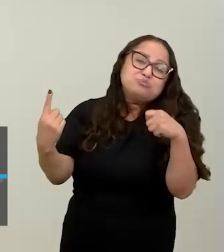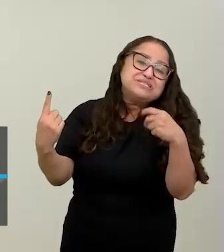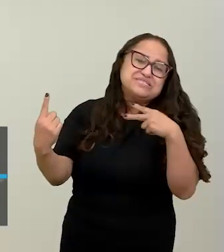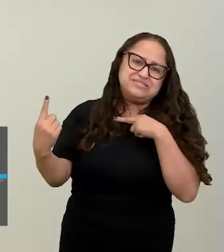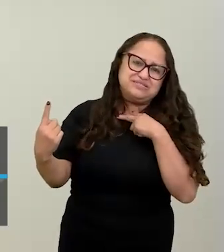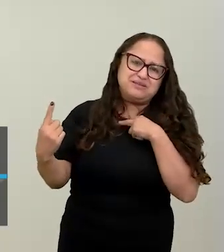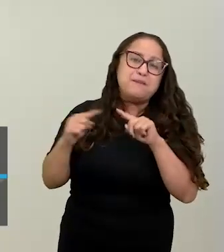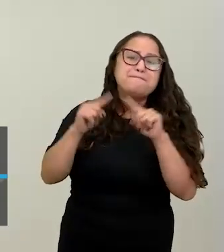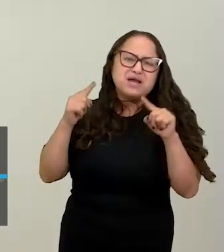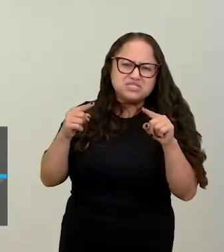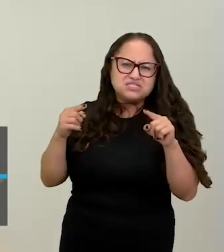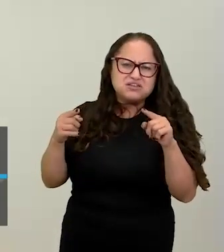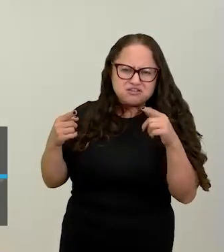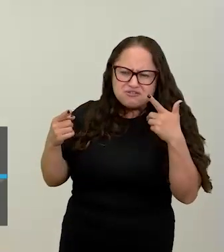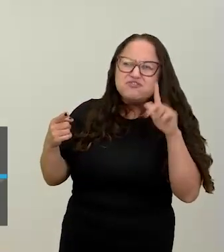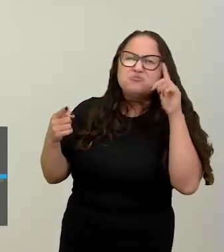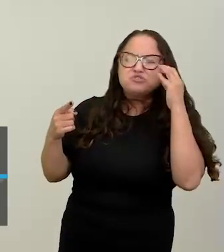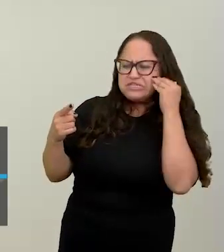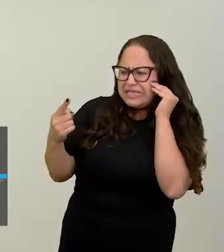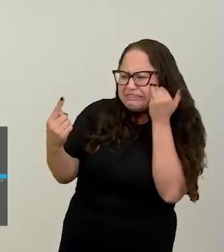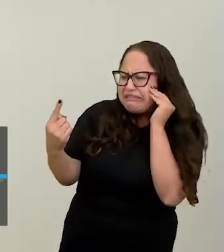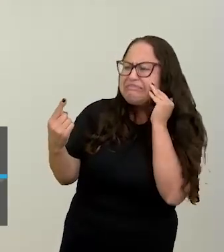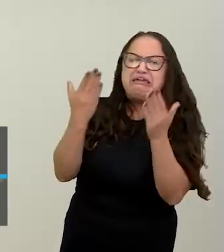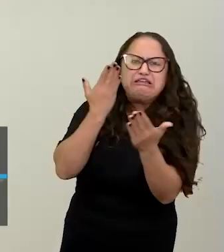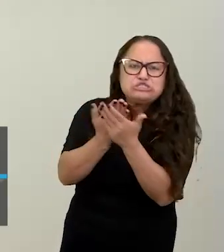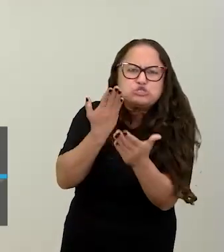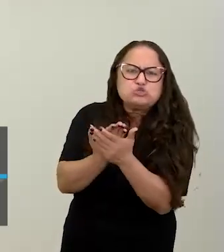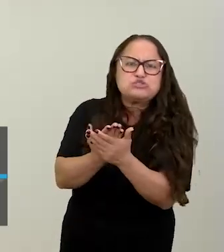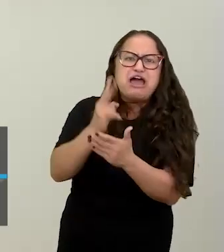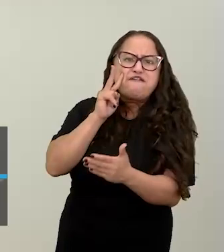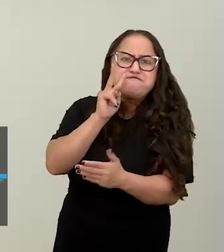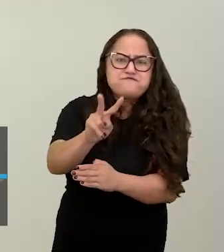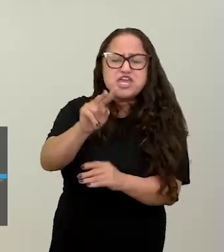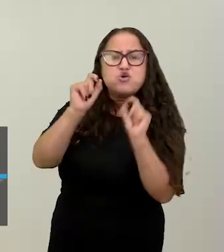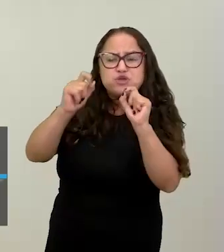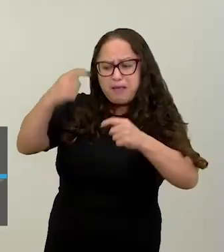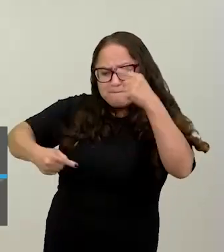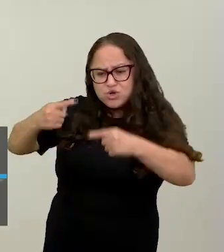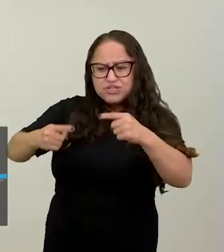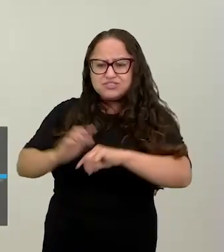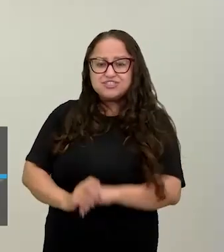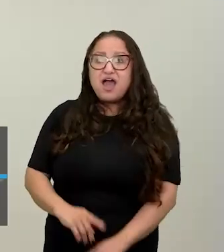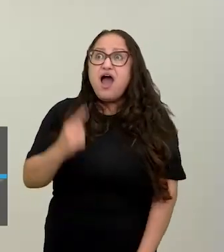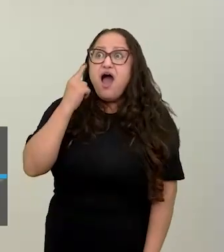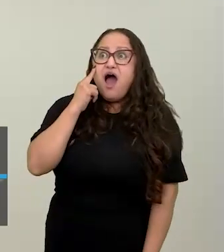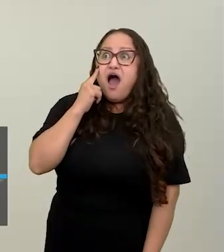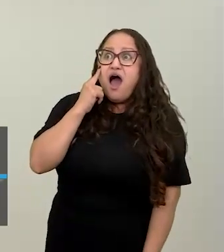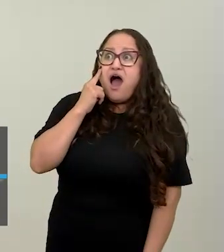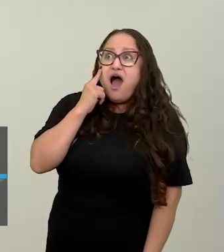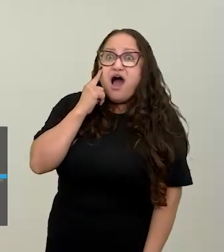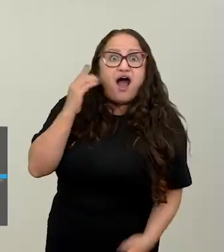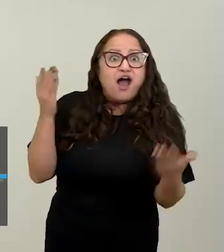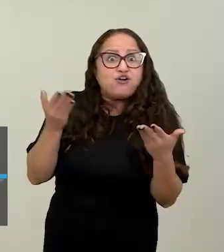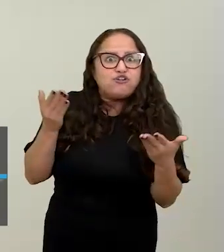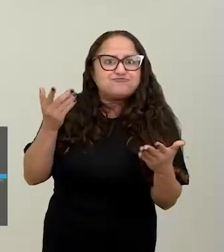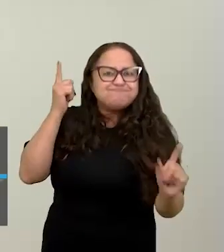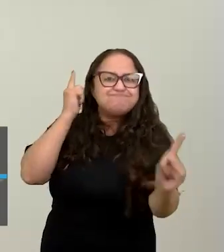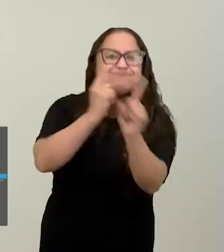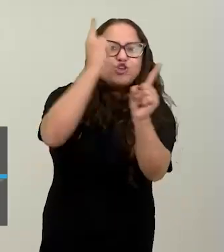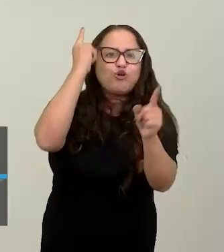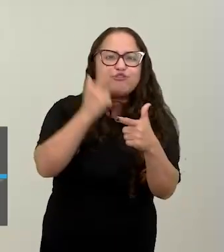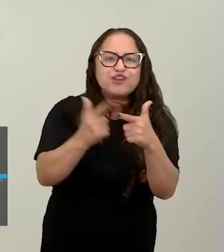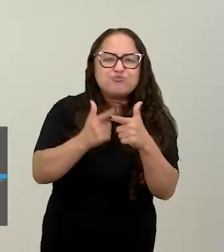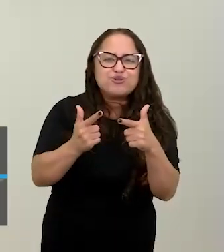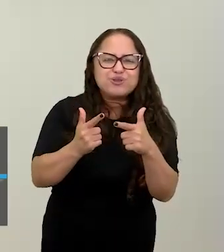deveria ser? Então a gente vai lá, se debruça, estuda, entende política para chegar e falar, o problema tá aqui. Então vamos pensar junto